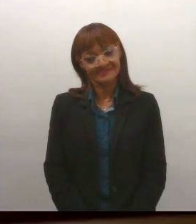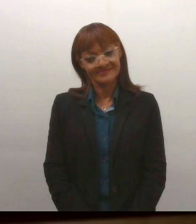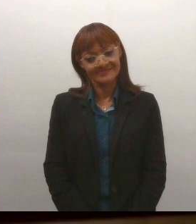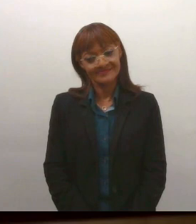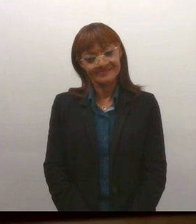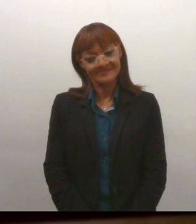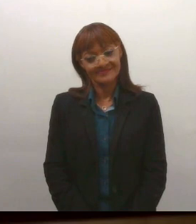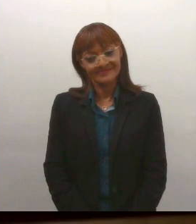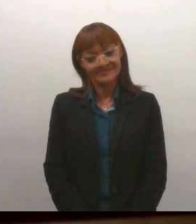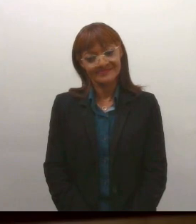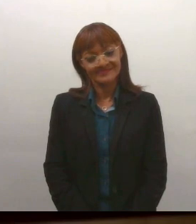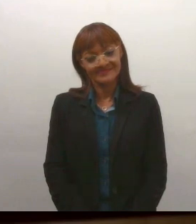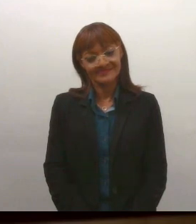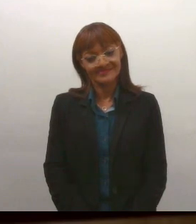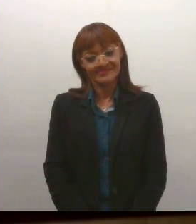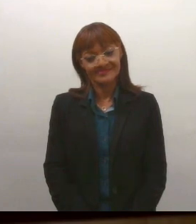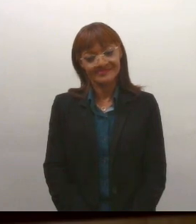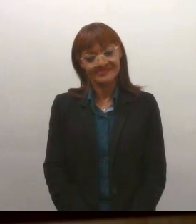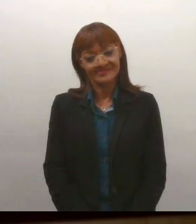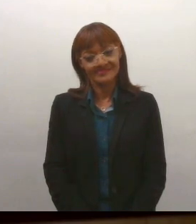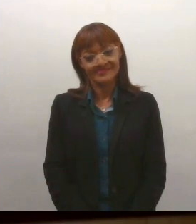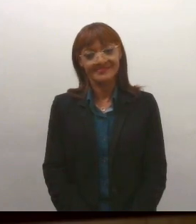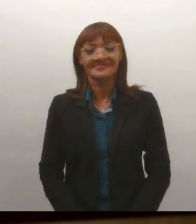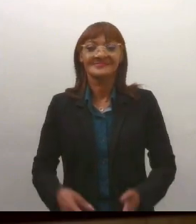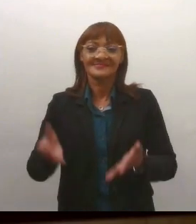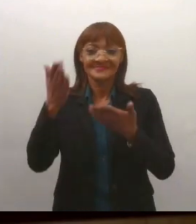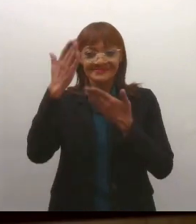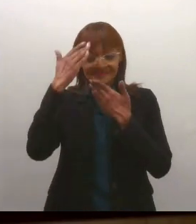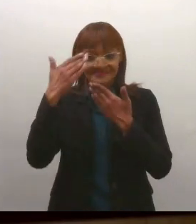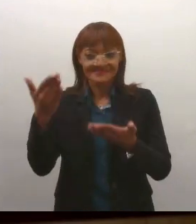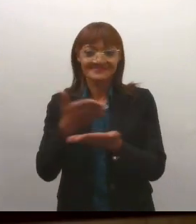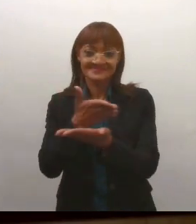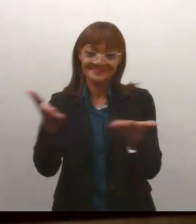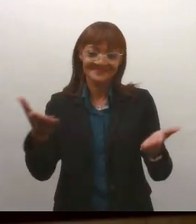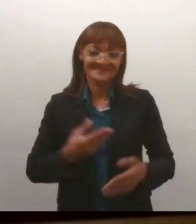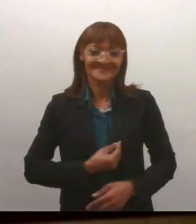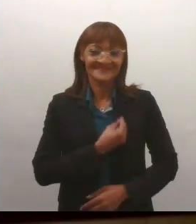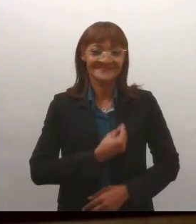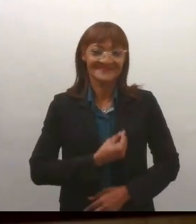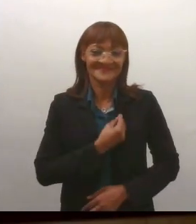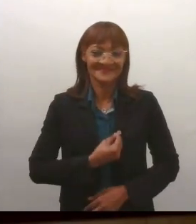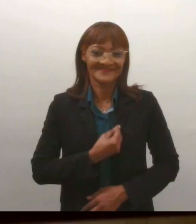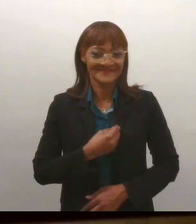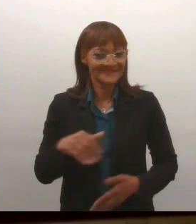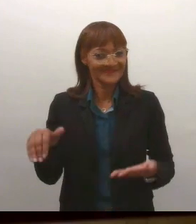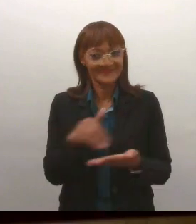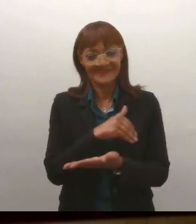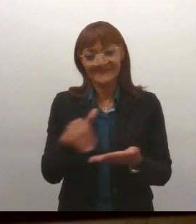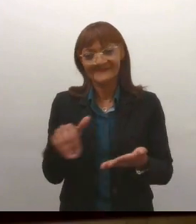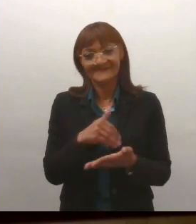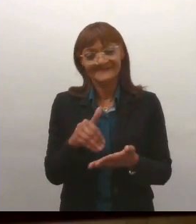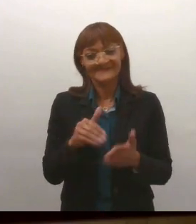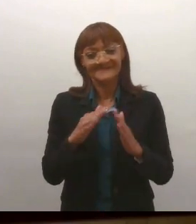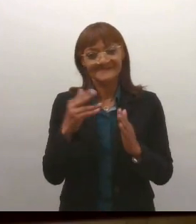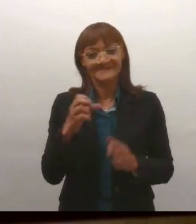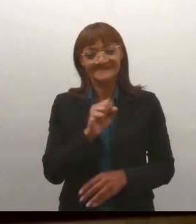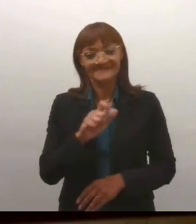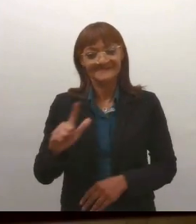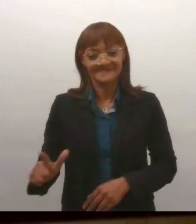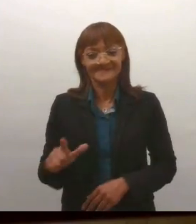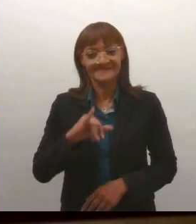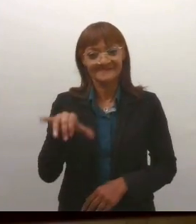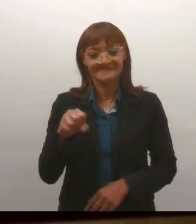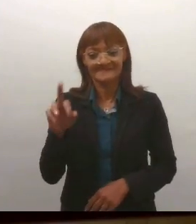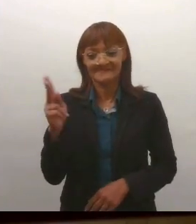Nós queremos aqui agradecer as presenças do excelentíssimo senhor secretário da Casa Civil, Jorge Araújo, representando aqui o governo do Estado,